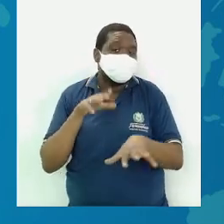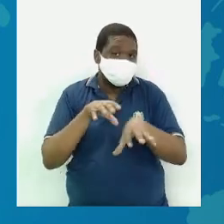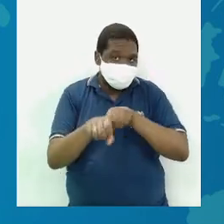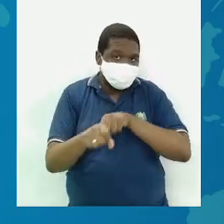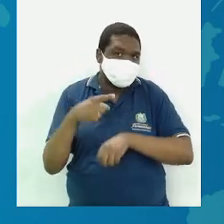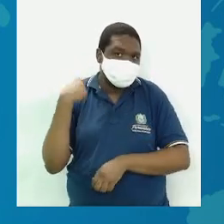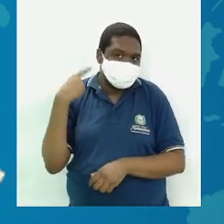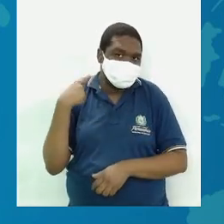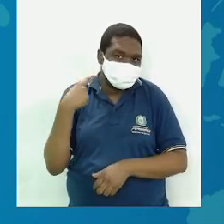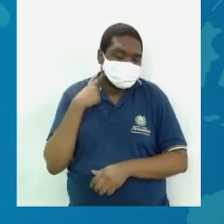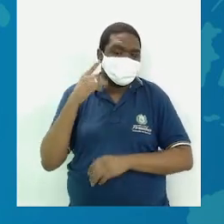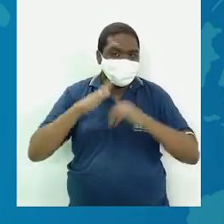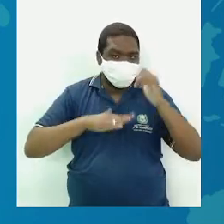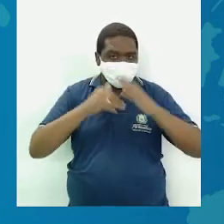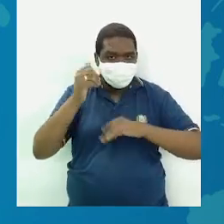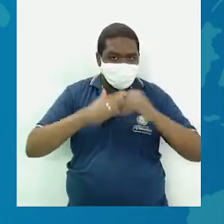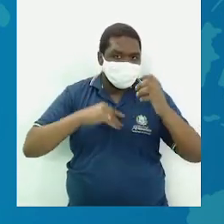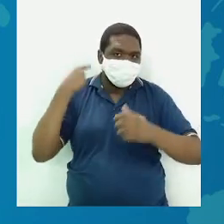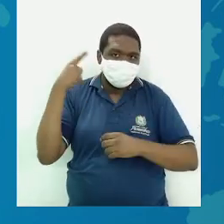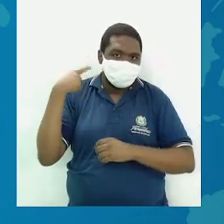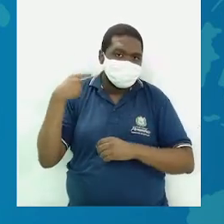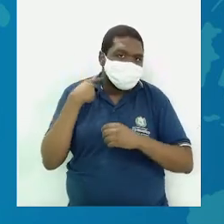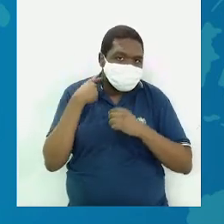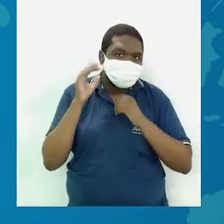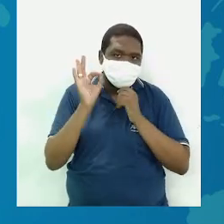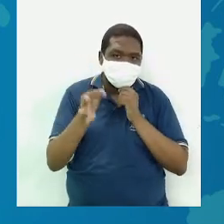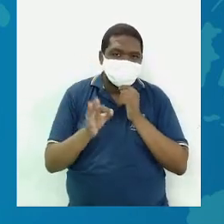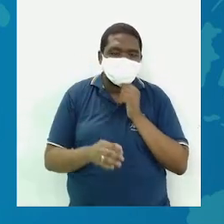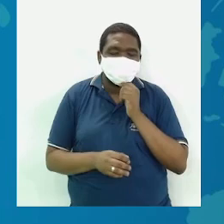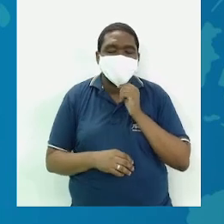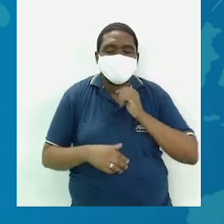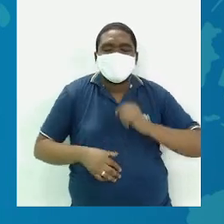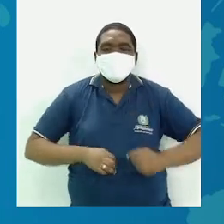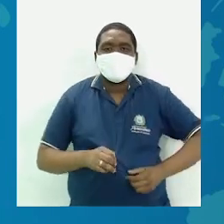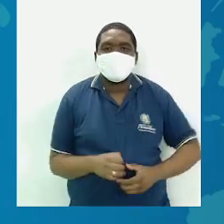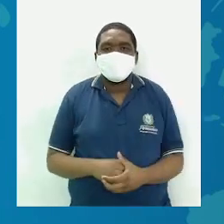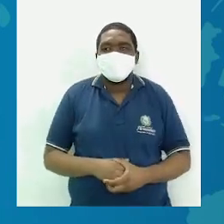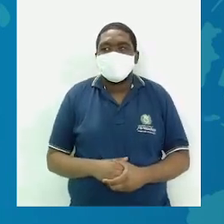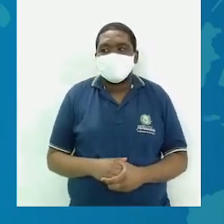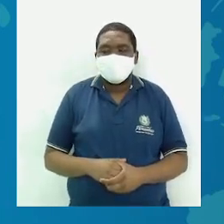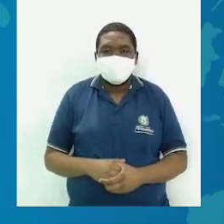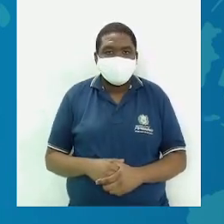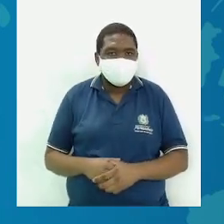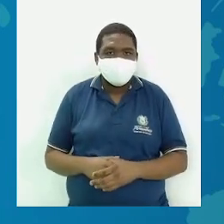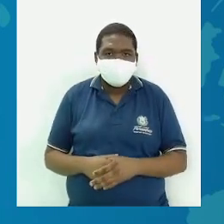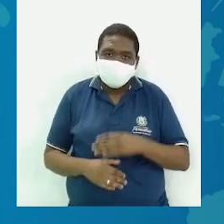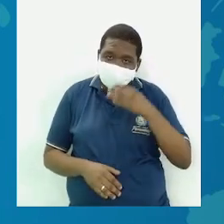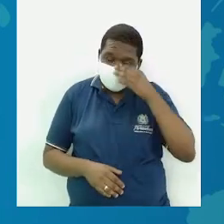dos assim chamados profissionais da advocacia. Ok? Muito bem. Um outro